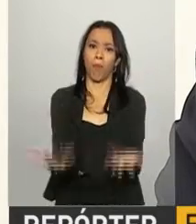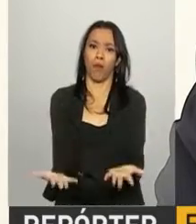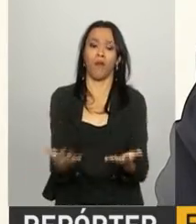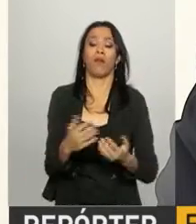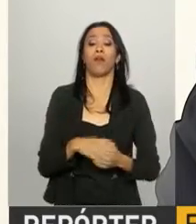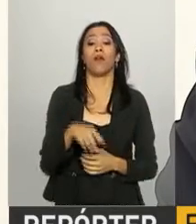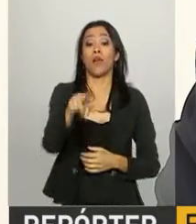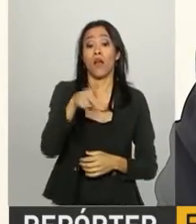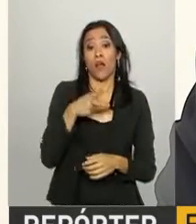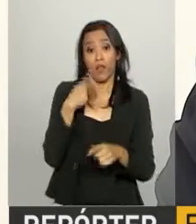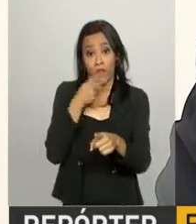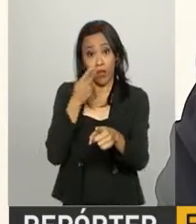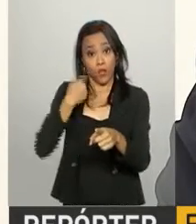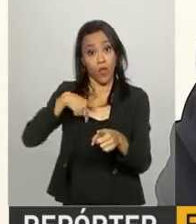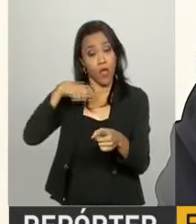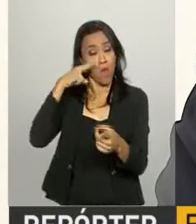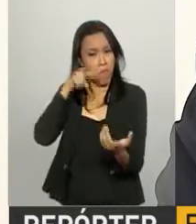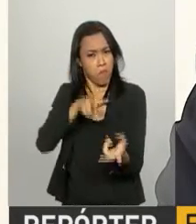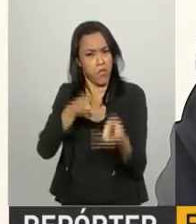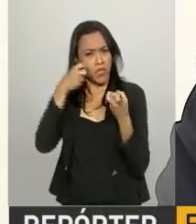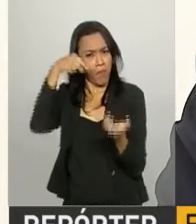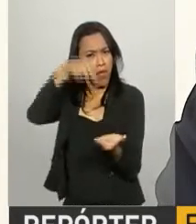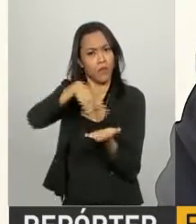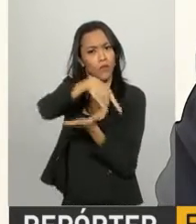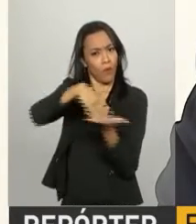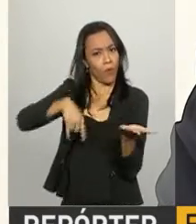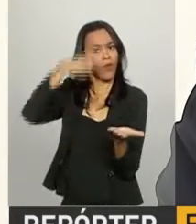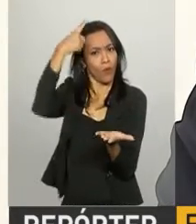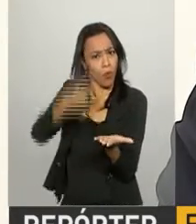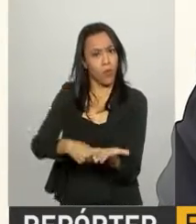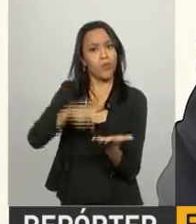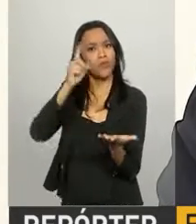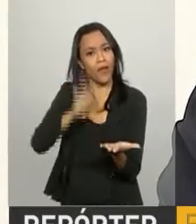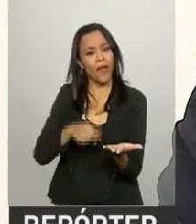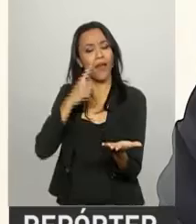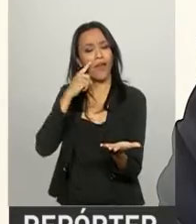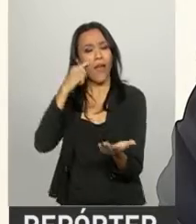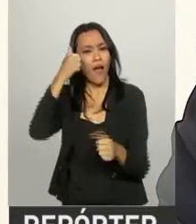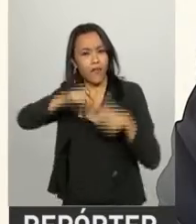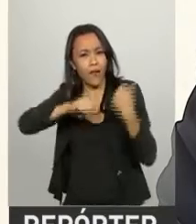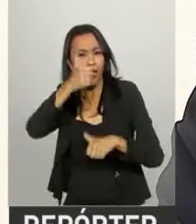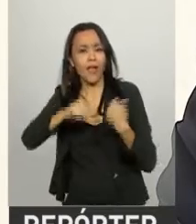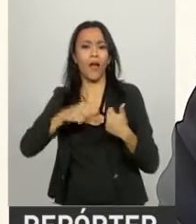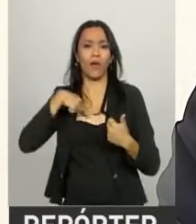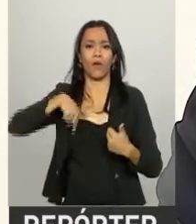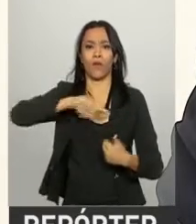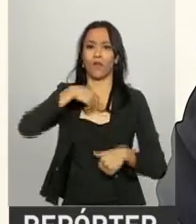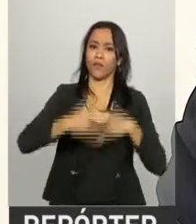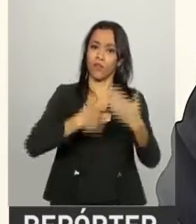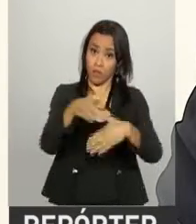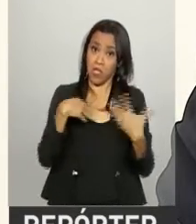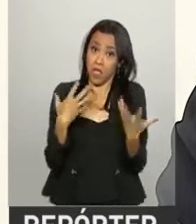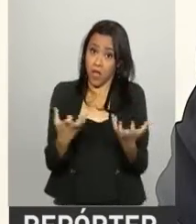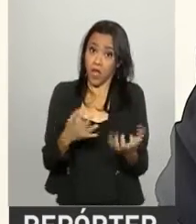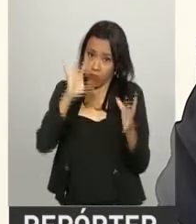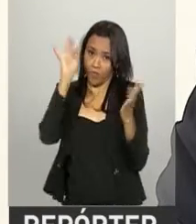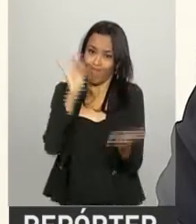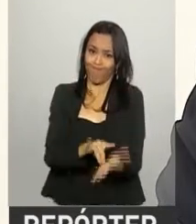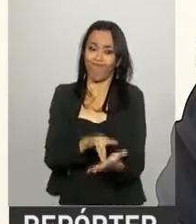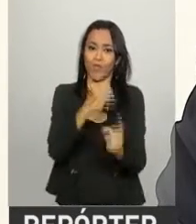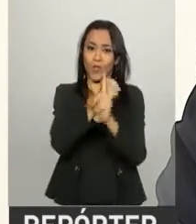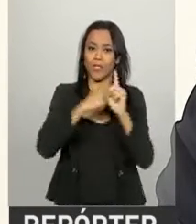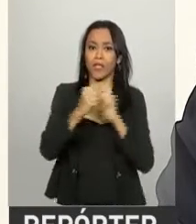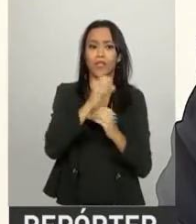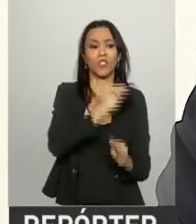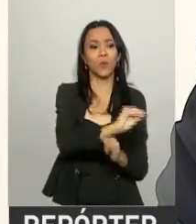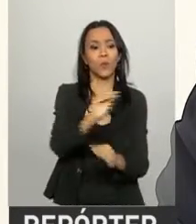como uma oportunidade de nós revermos as bases do nosso desenvolvimento. Nós queremos, de fato, uma sociedade que seja sustentável,